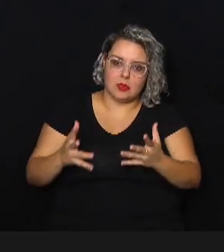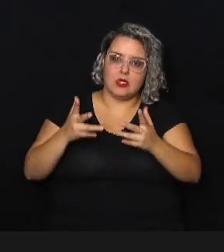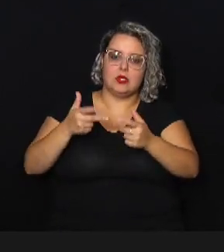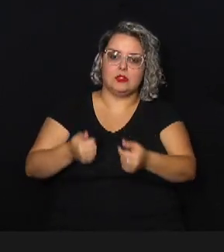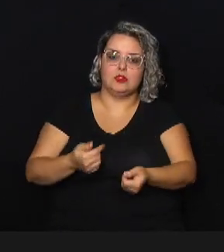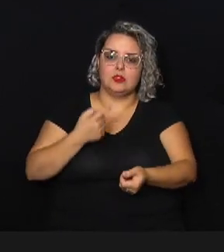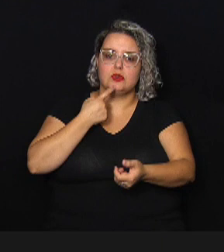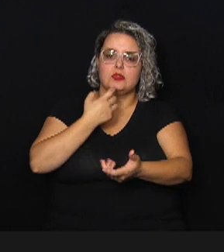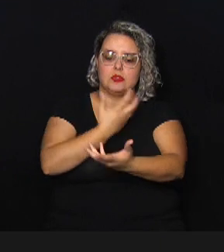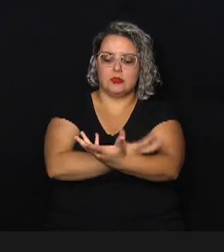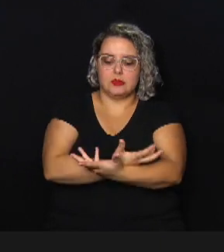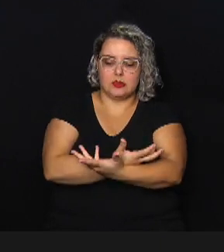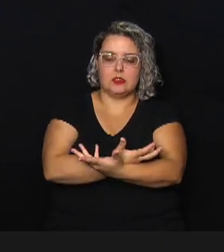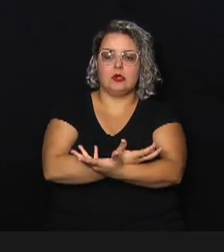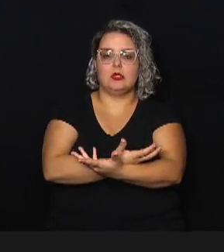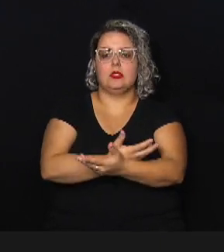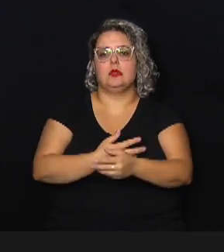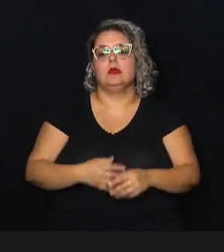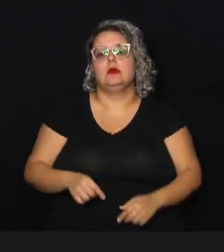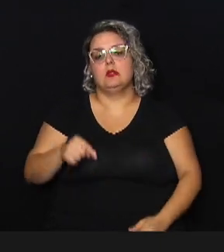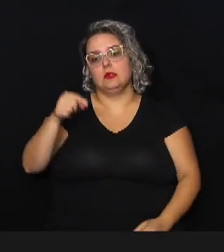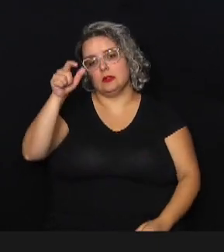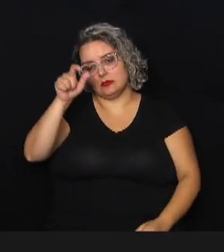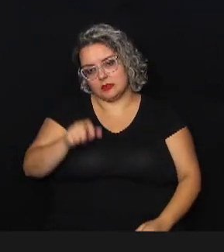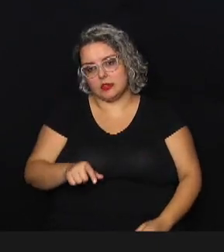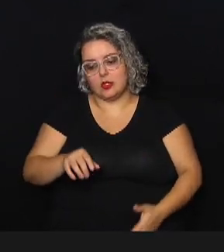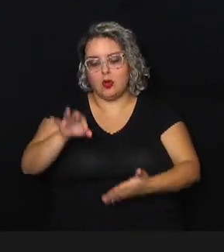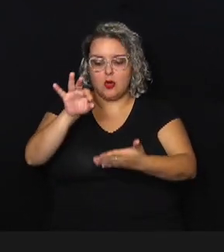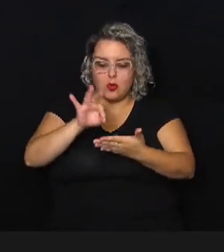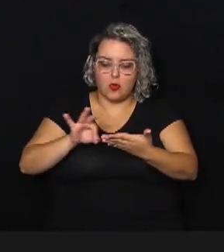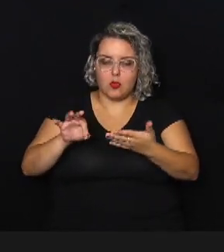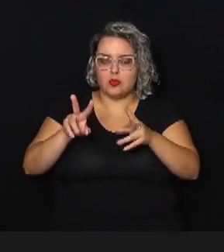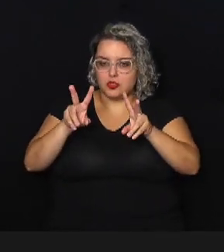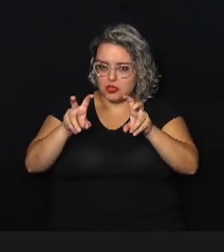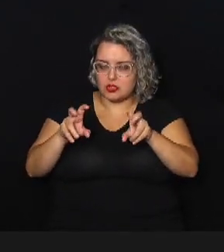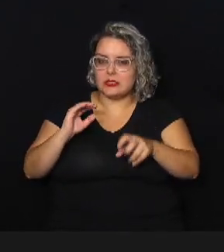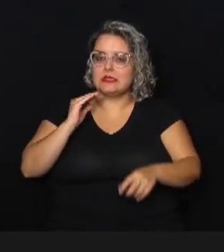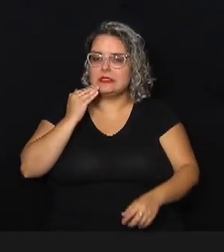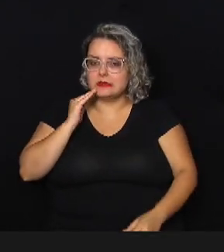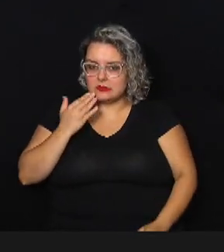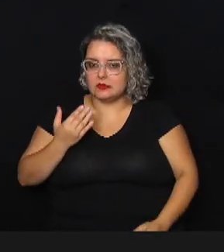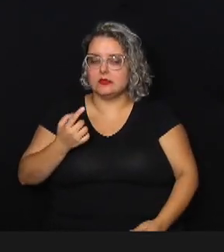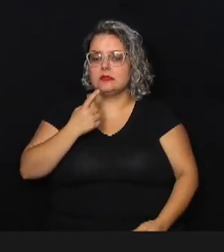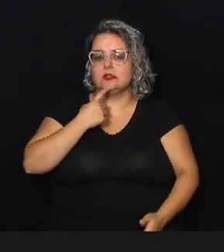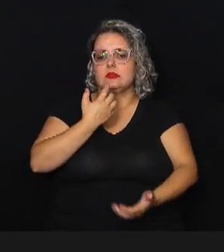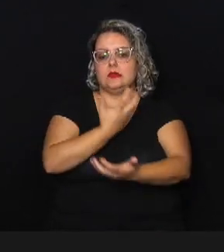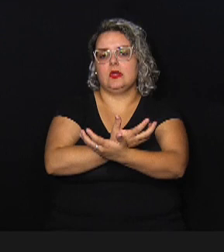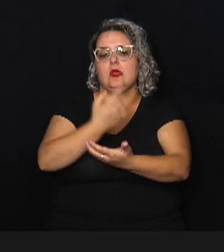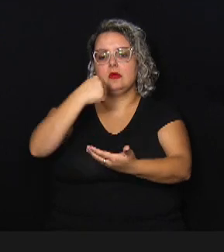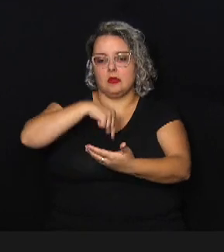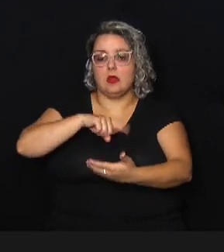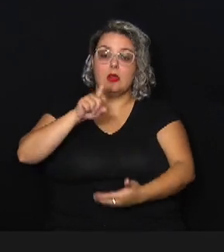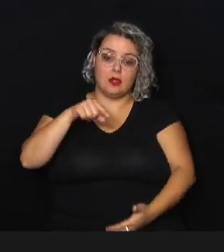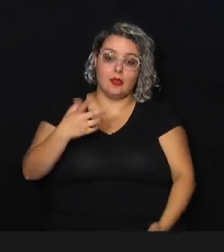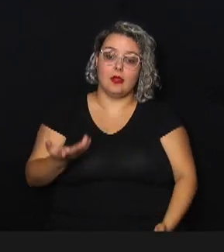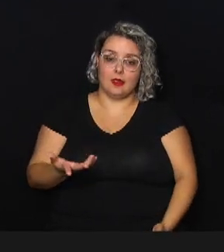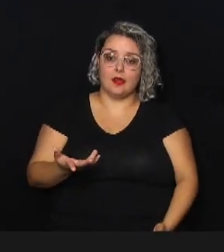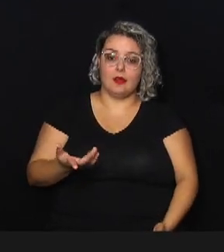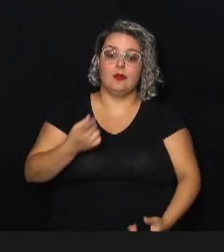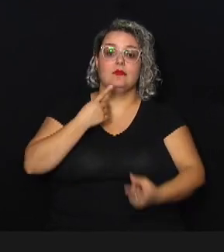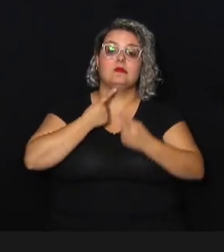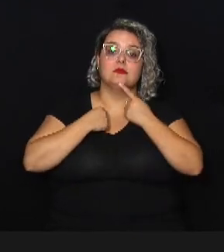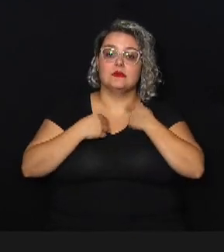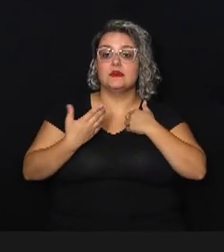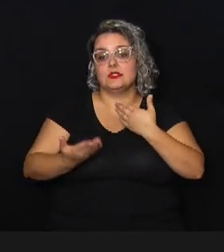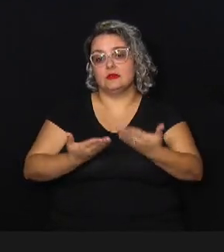e você, entre aspas, corrige aquele defeito na medula. Tá? Isso que é o desejo da gente no